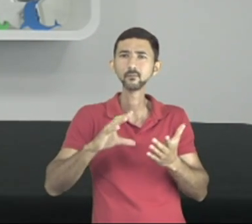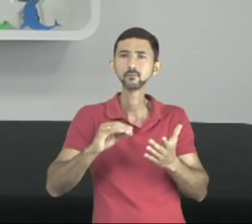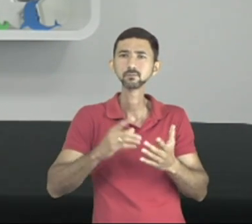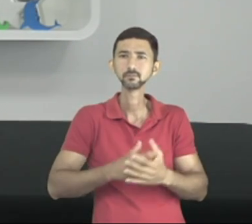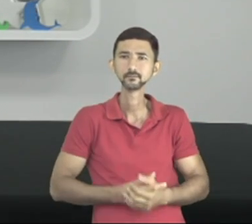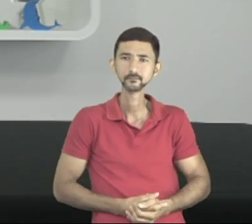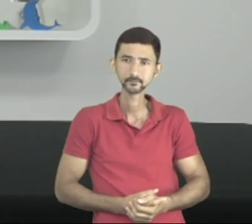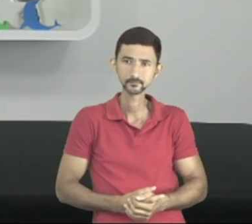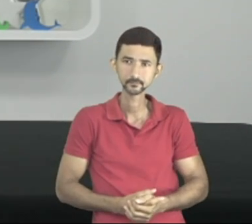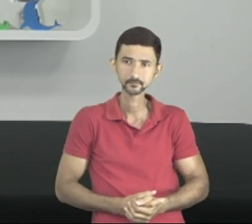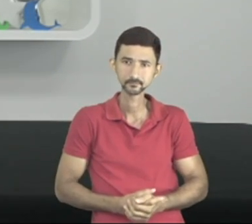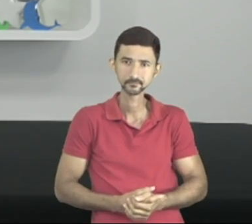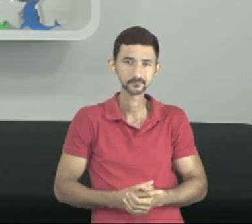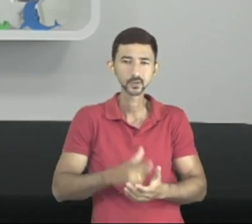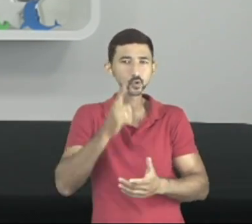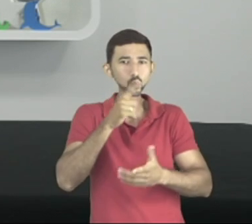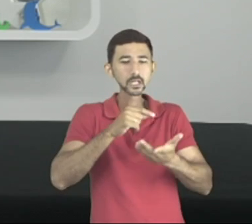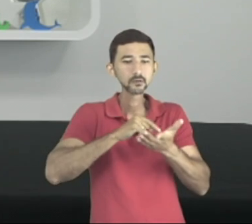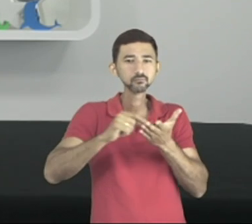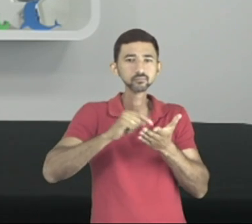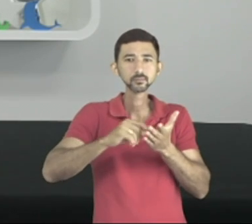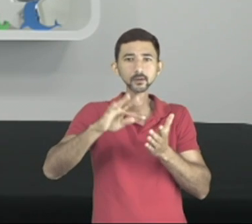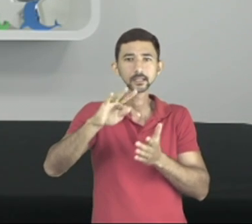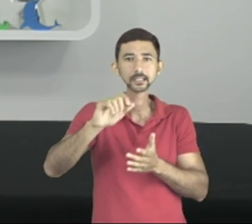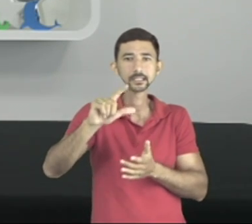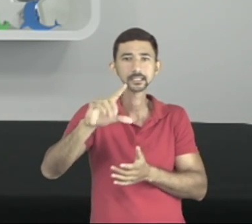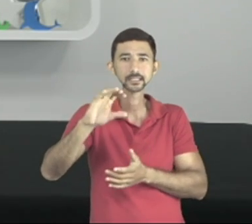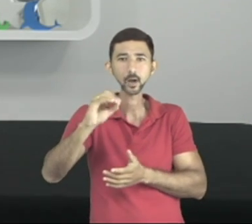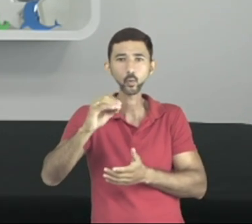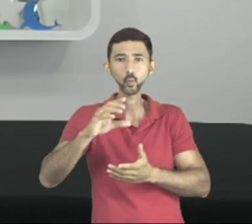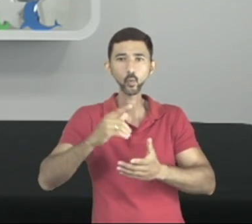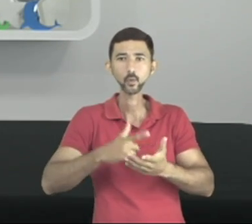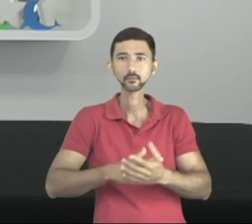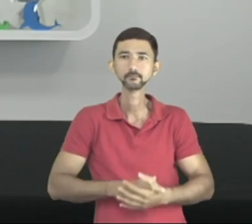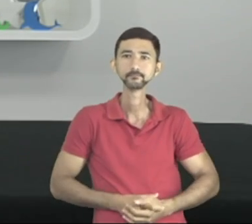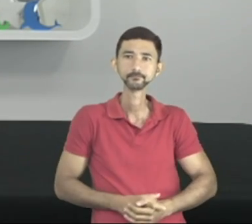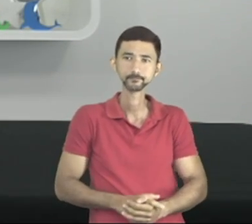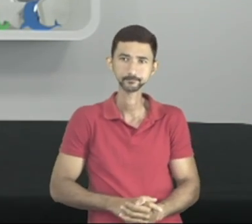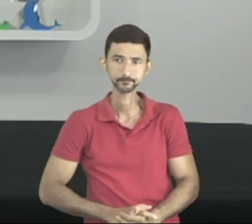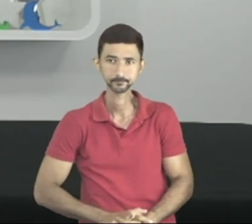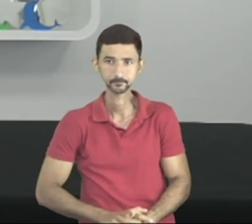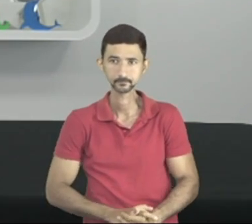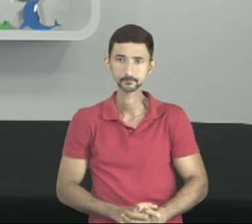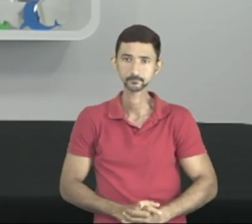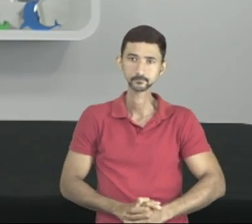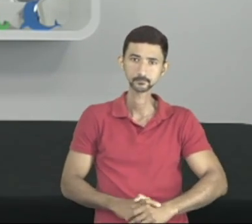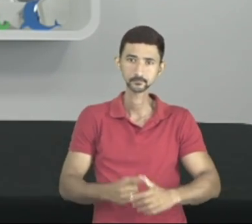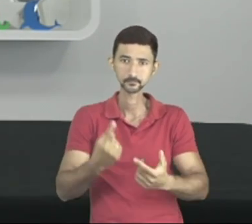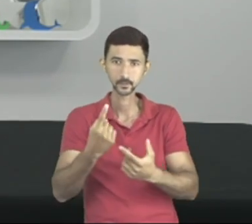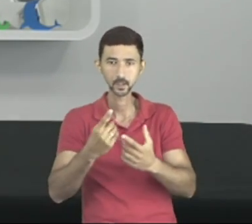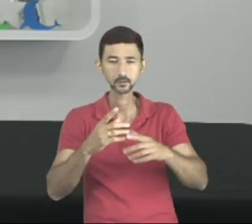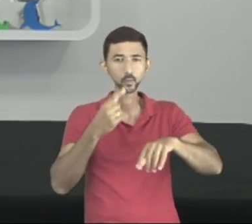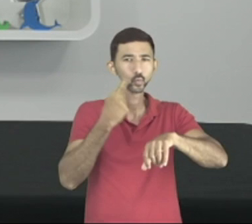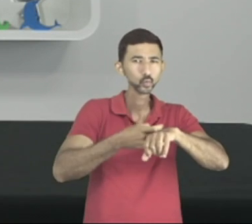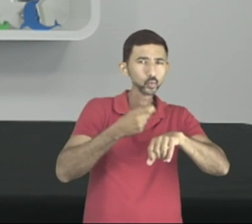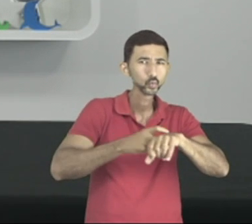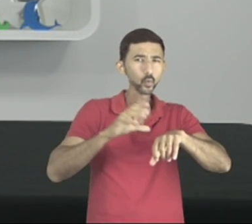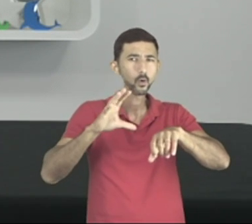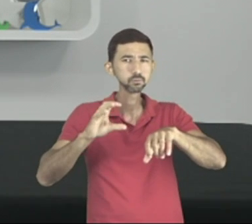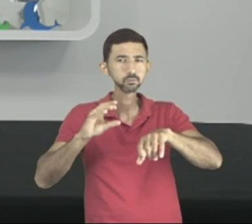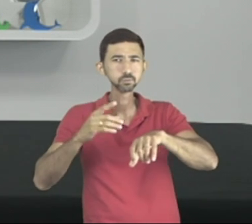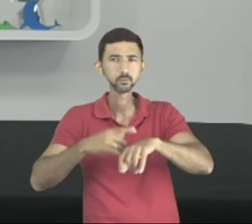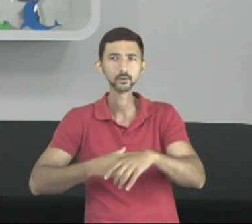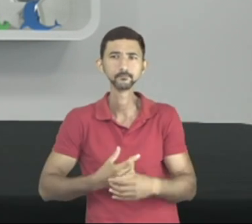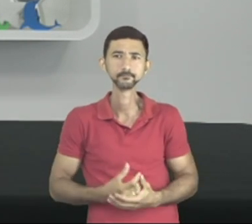é o talco, que não consegue riscar ninguém, mas é riscado por todo mundo. Então a gente vai ver os dois extremos. E esses dois extremos estão